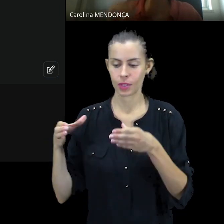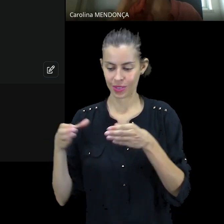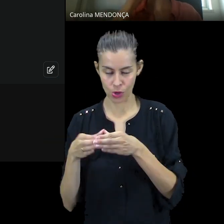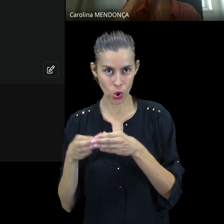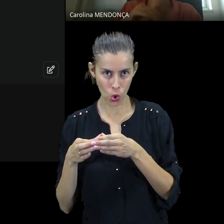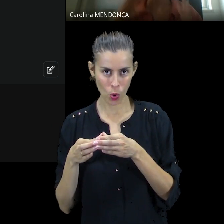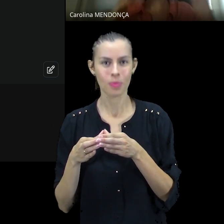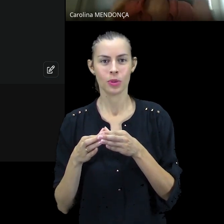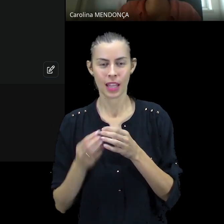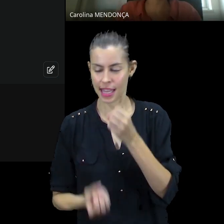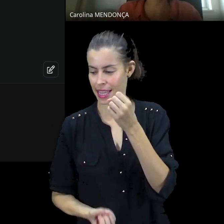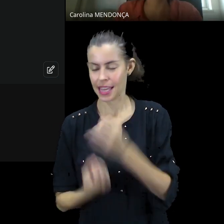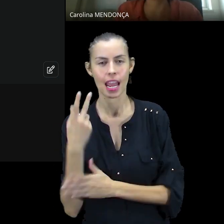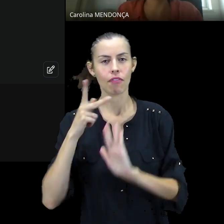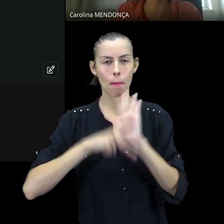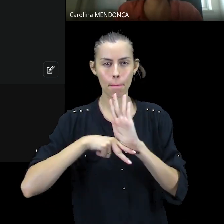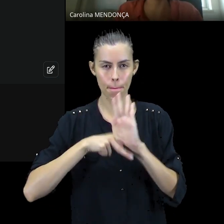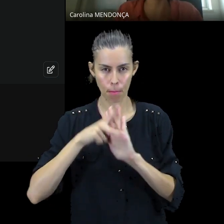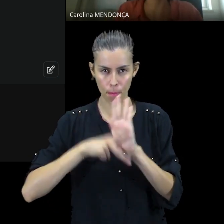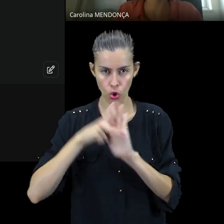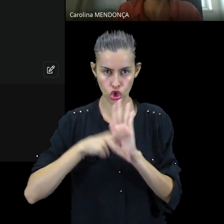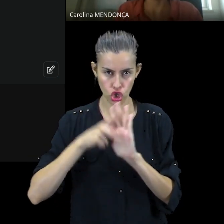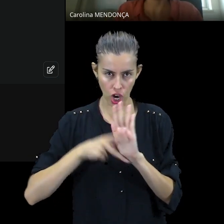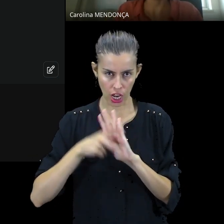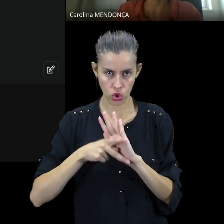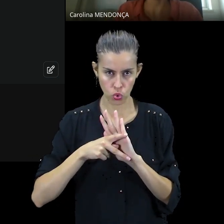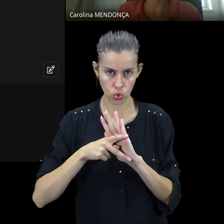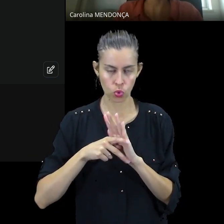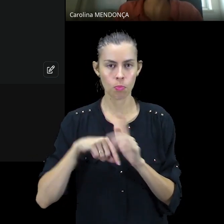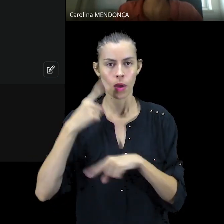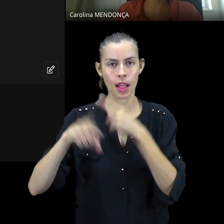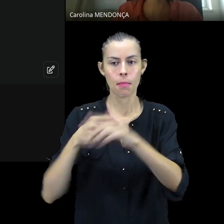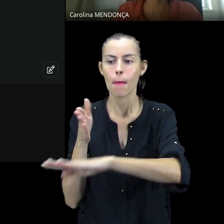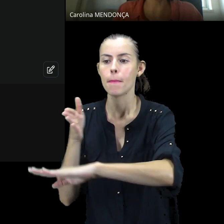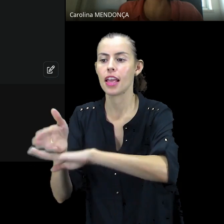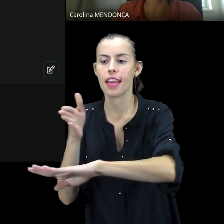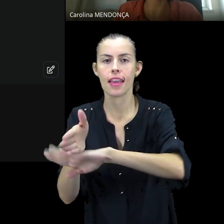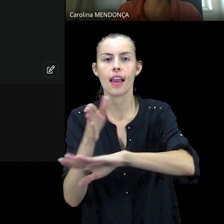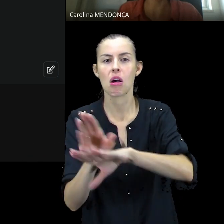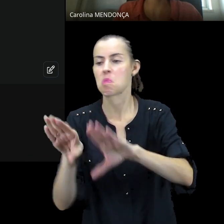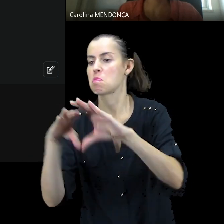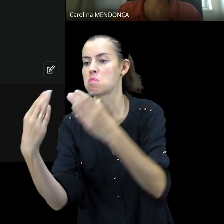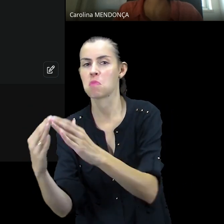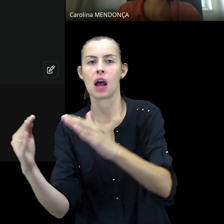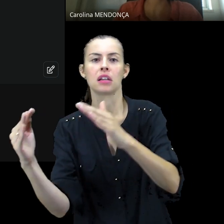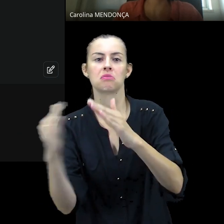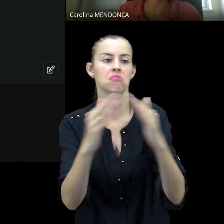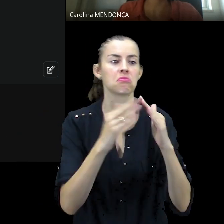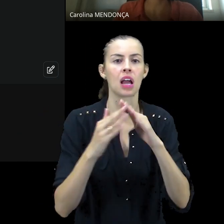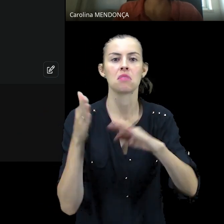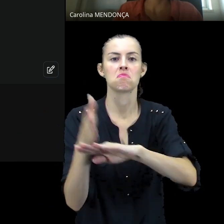cidade, mas pela formação geográfica de Salvador, existem muitas comunidades populares no